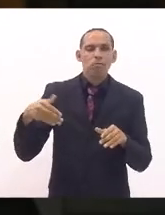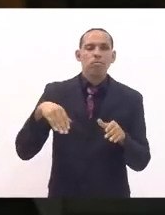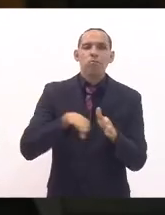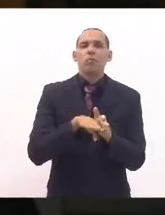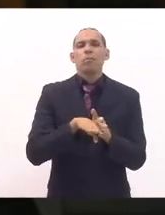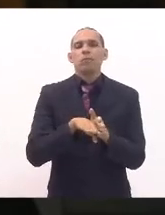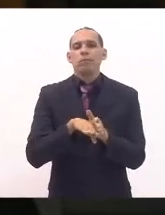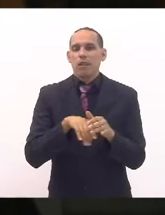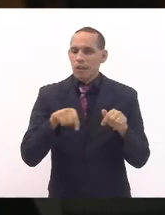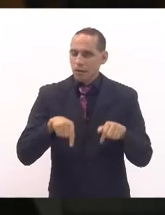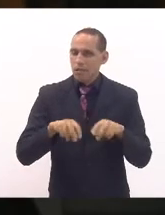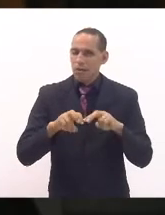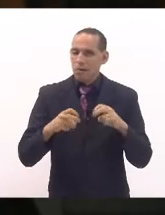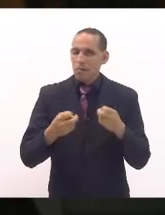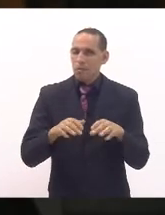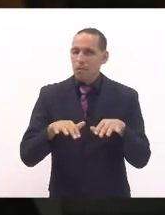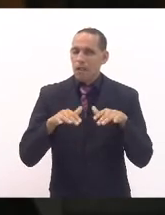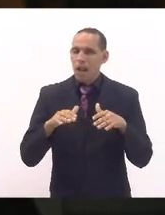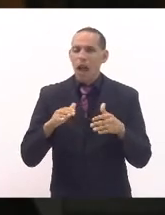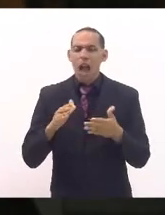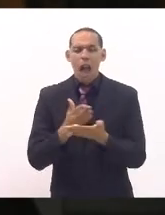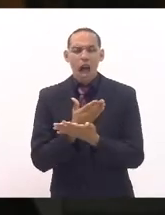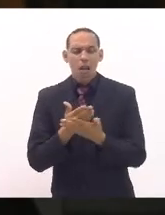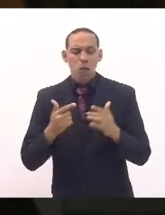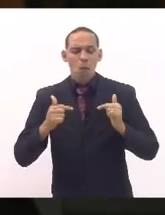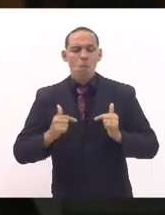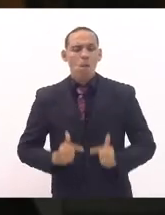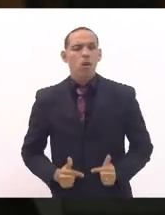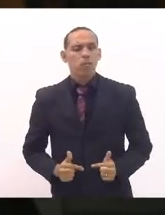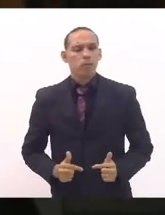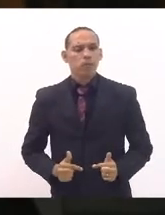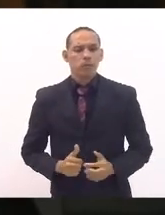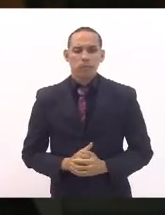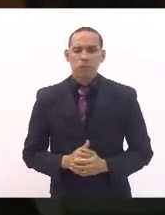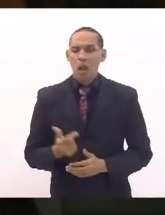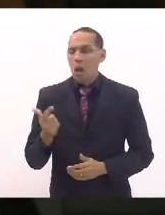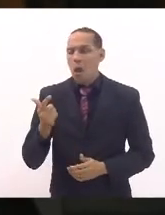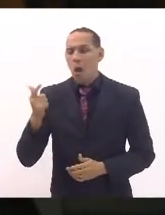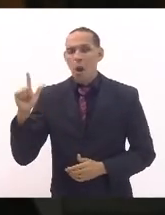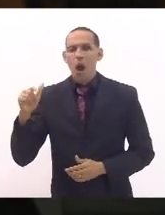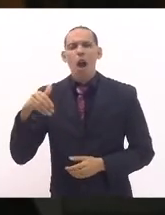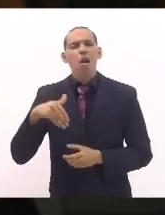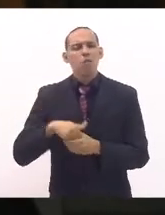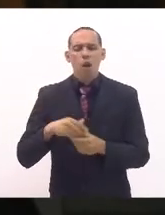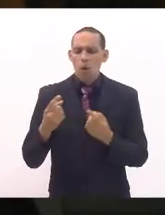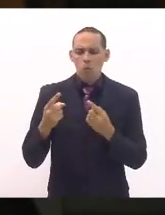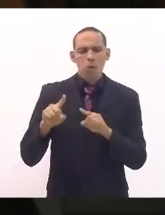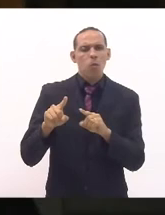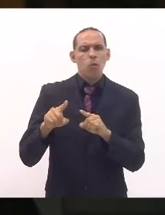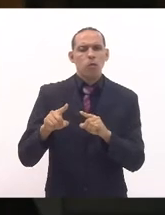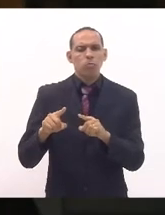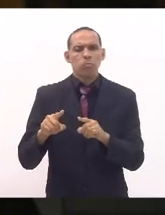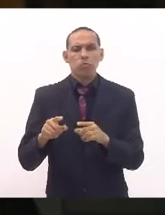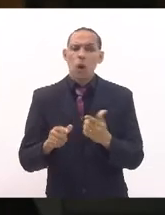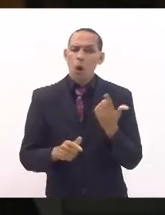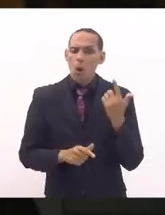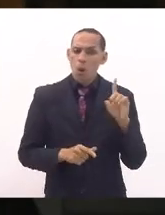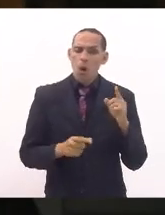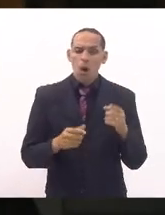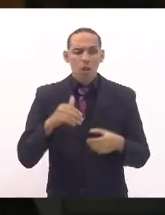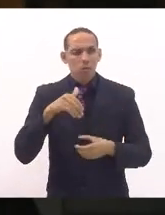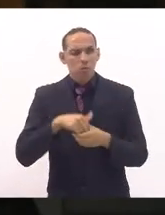No plenário, alguns se abstiveram, outros votaram contrário e outros